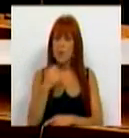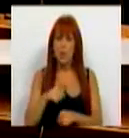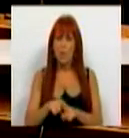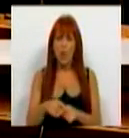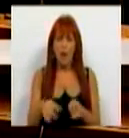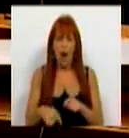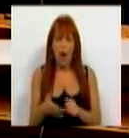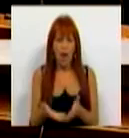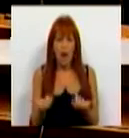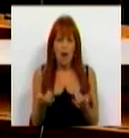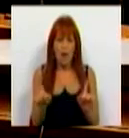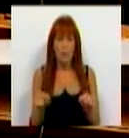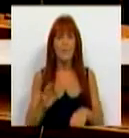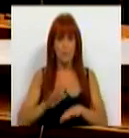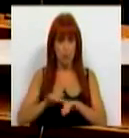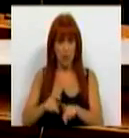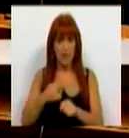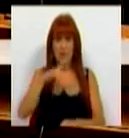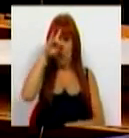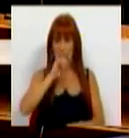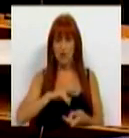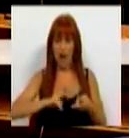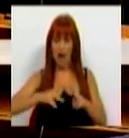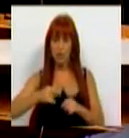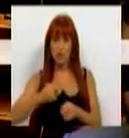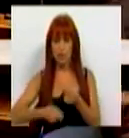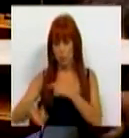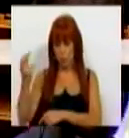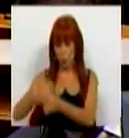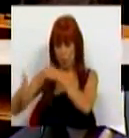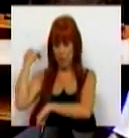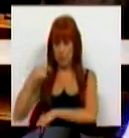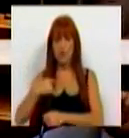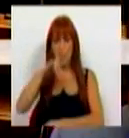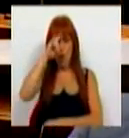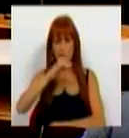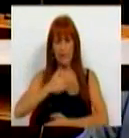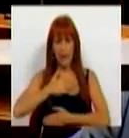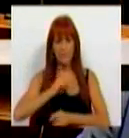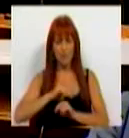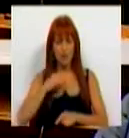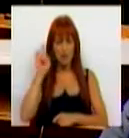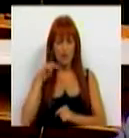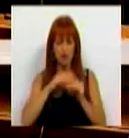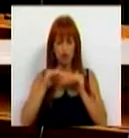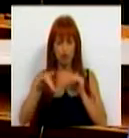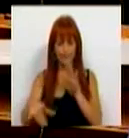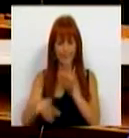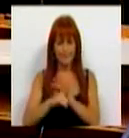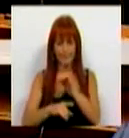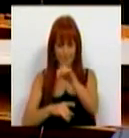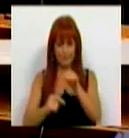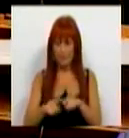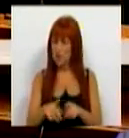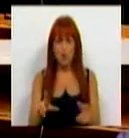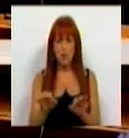ser escamoteado. A este propósito, e recordando as alterações do ano transato, cabe-nos recordar que o valor da estabilidade legislativa,